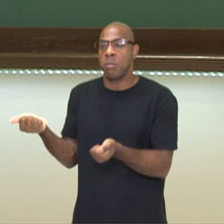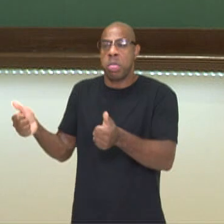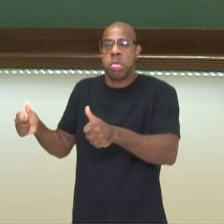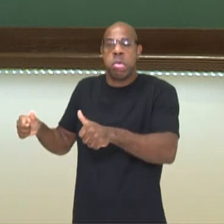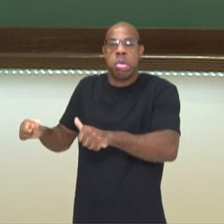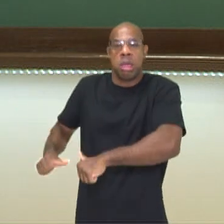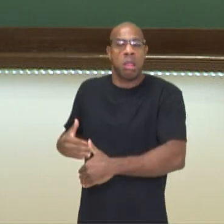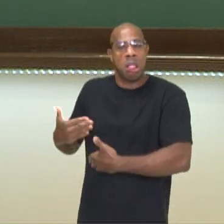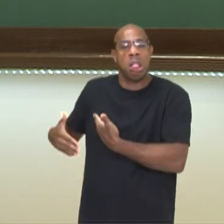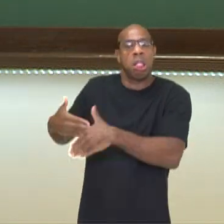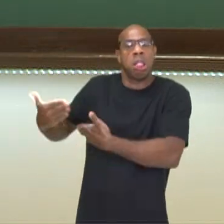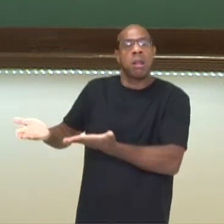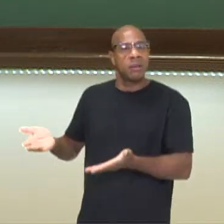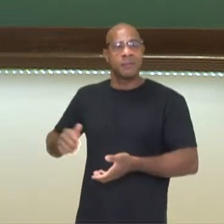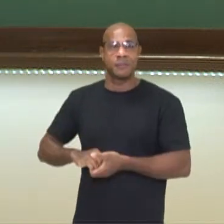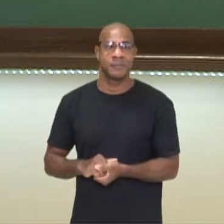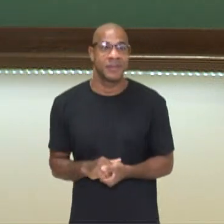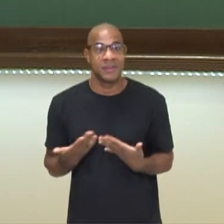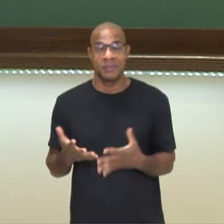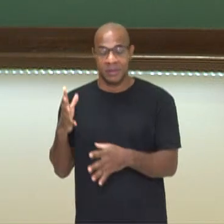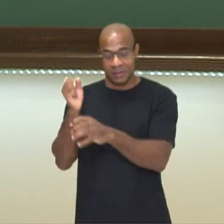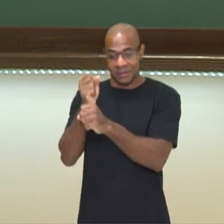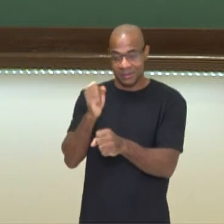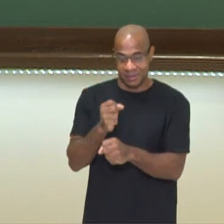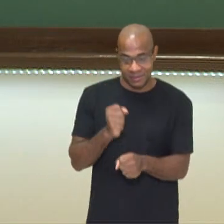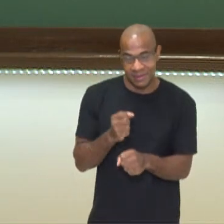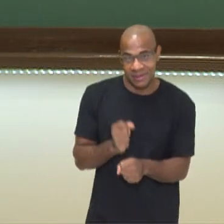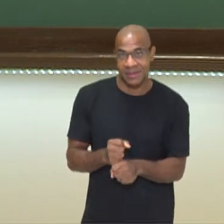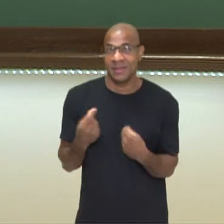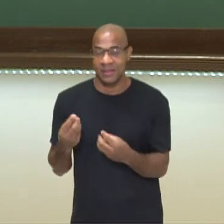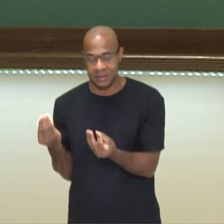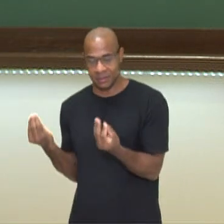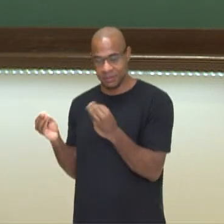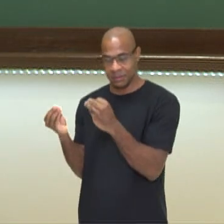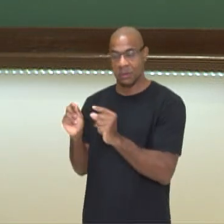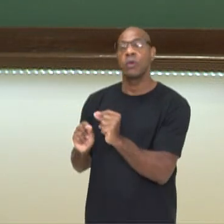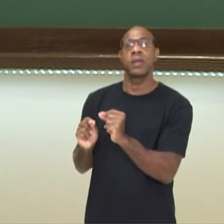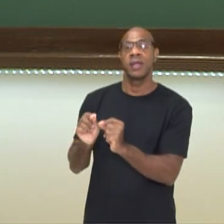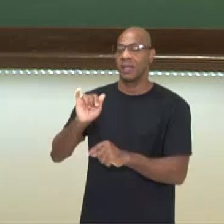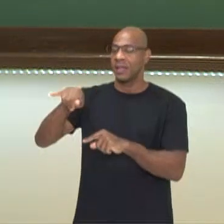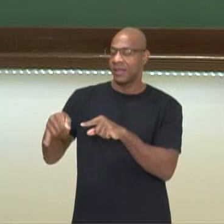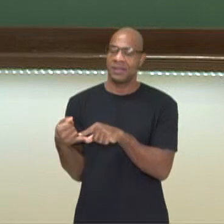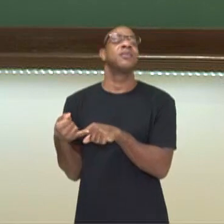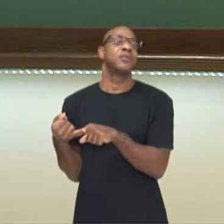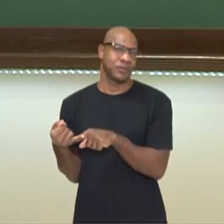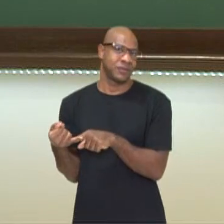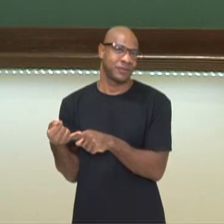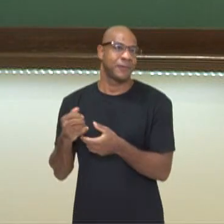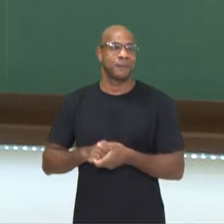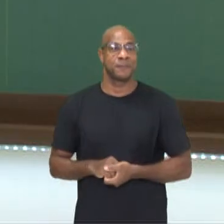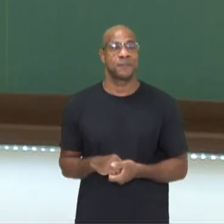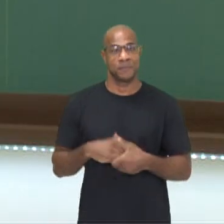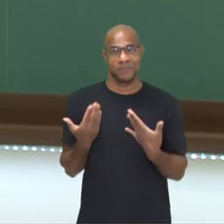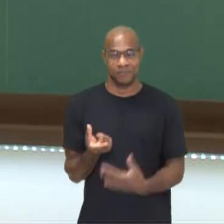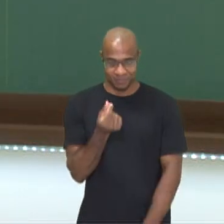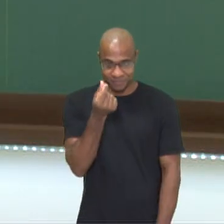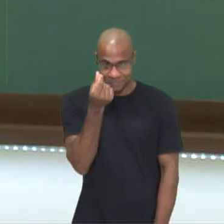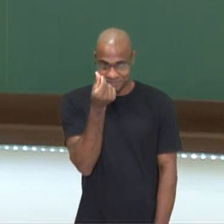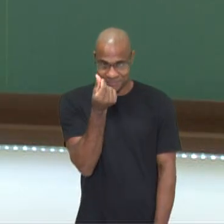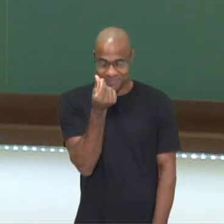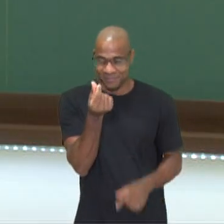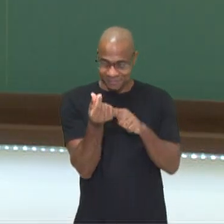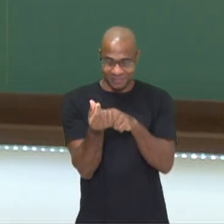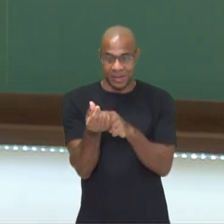longo do tempo. Para calcular o acréscimo, são aplicados os juros. Então, assim, o dinheiro ele